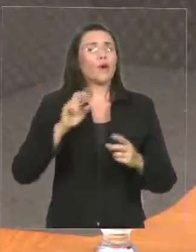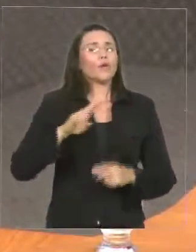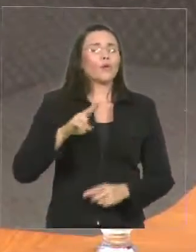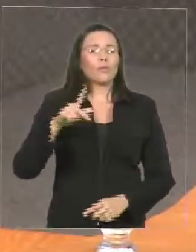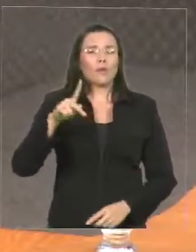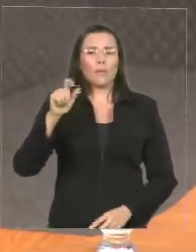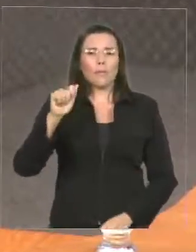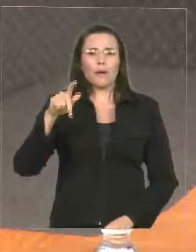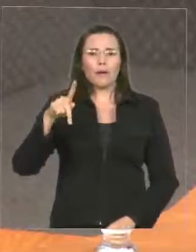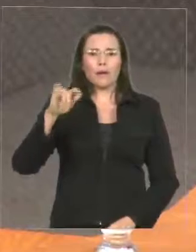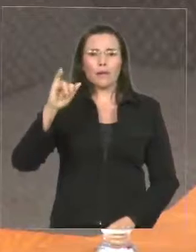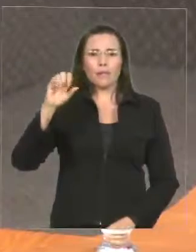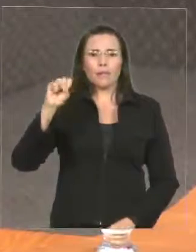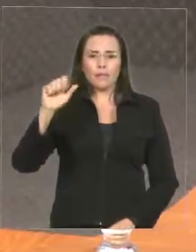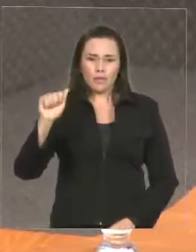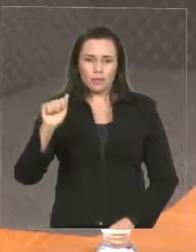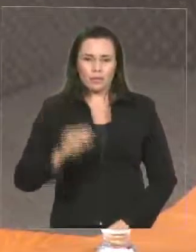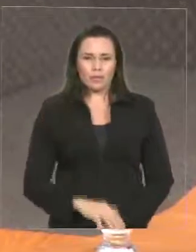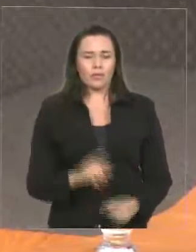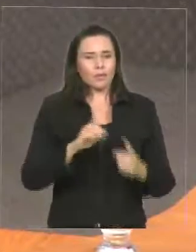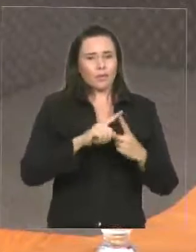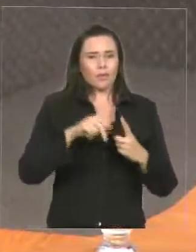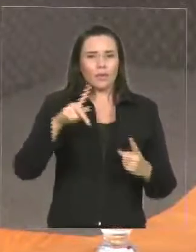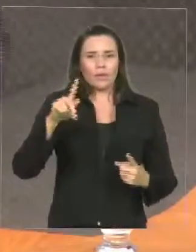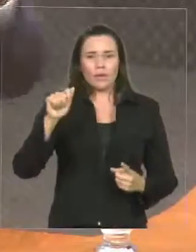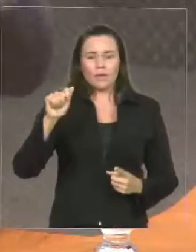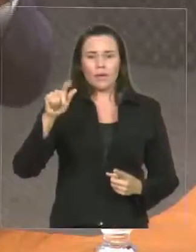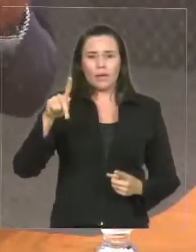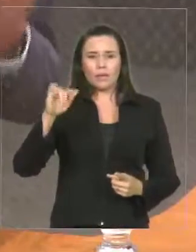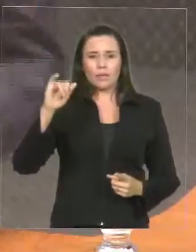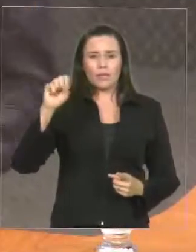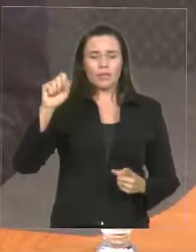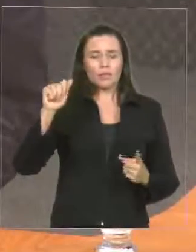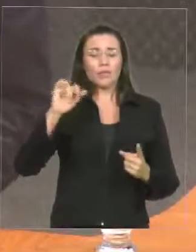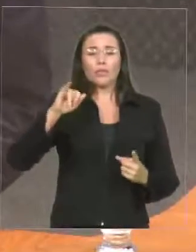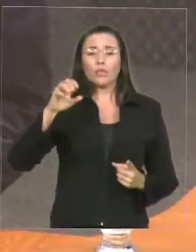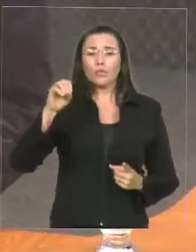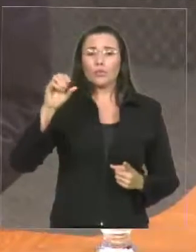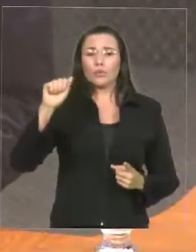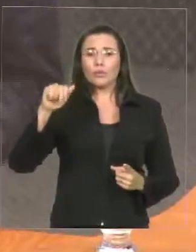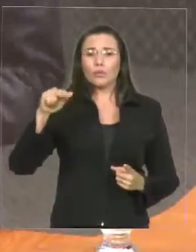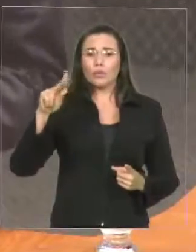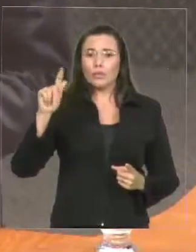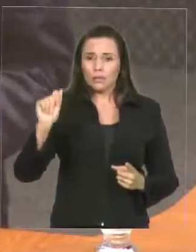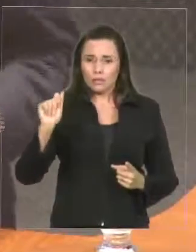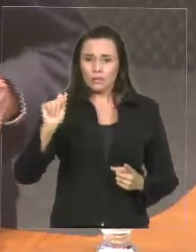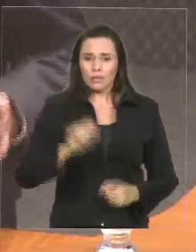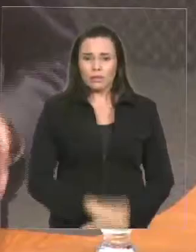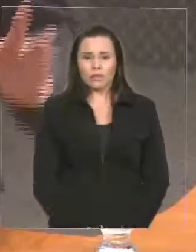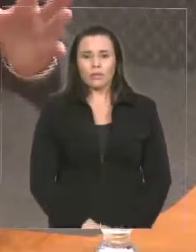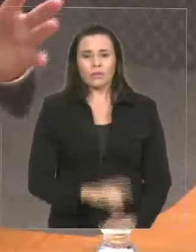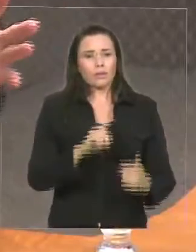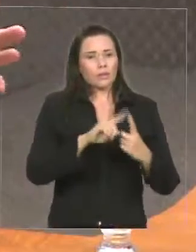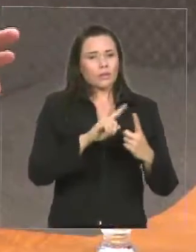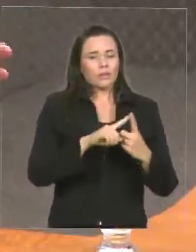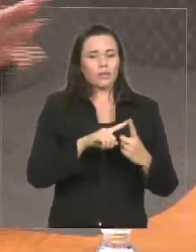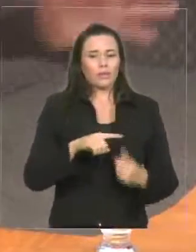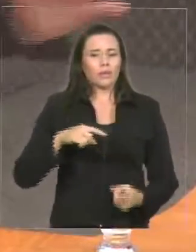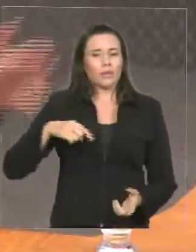Uma, a papisa Joana ou a Papa Joana, que assim dizia a papisa Joana. Foi no momento em que ela andava numa